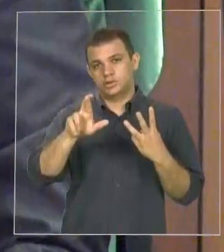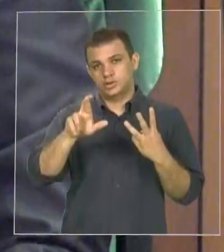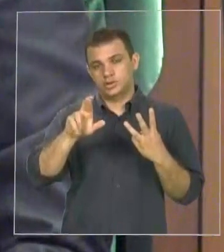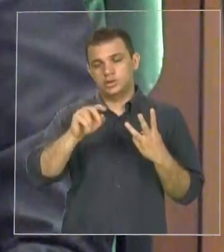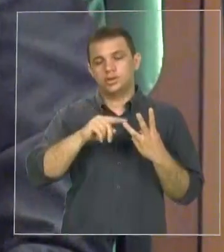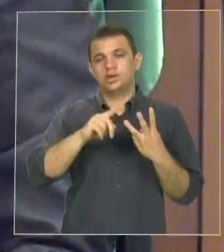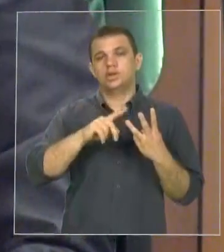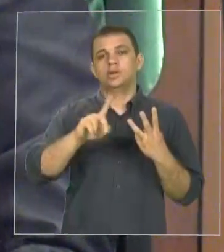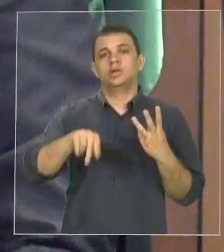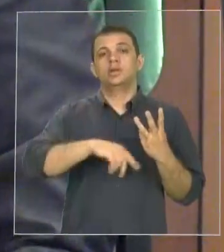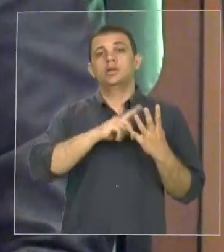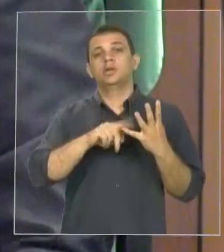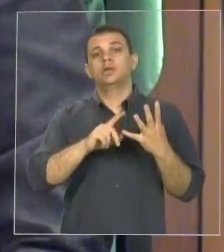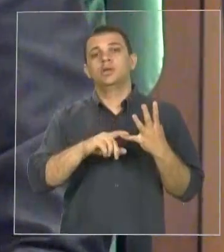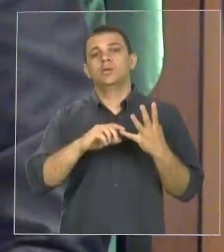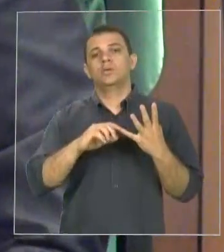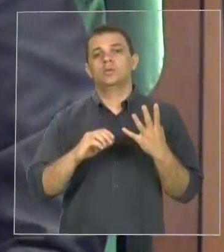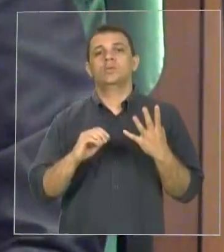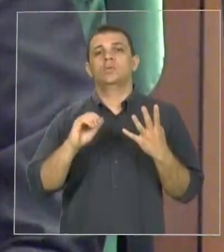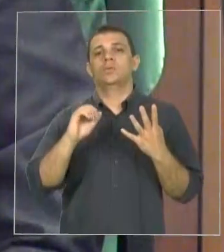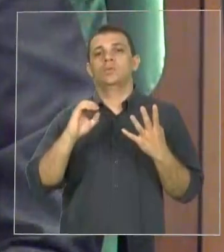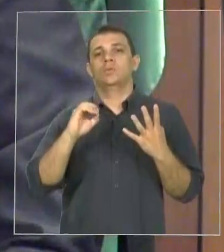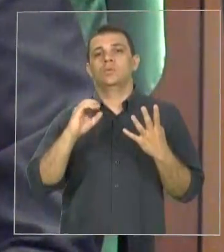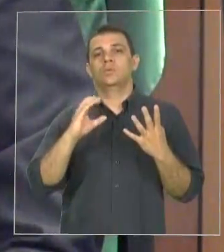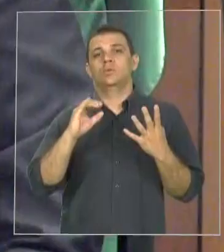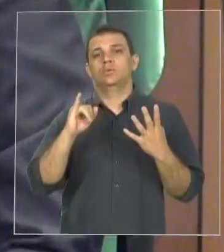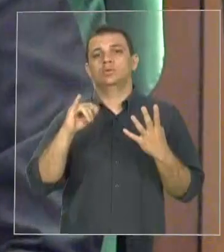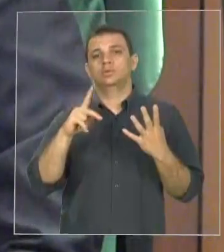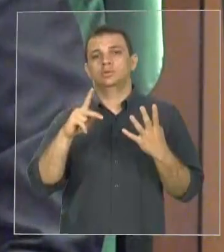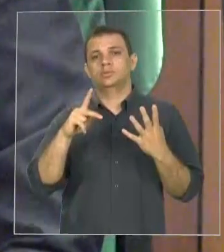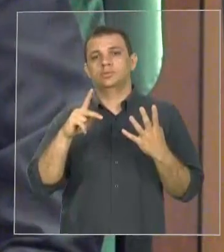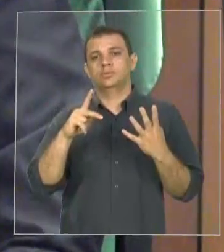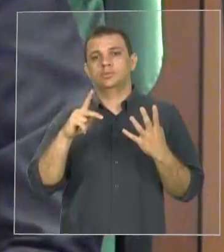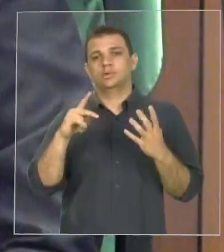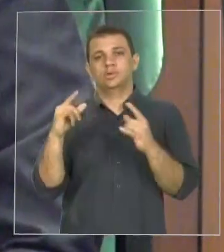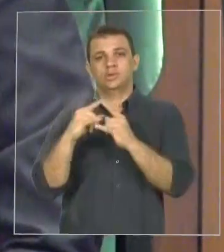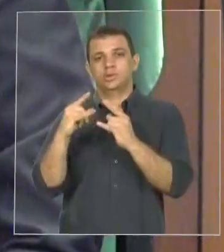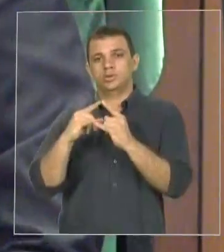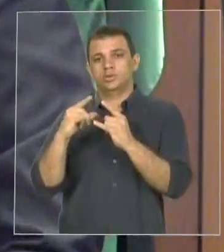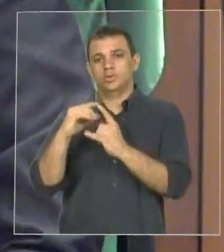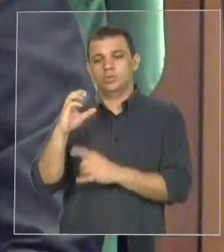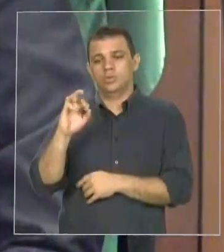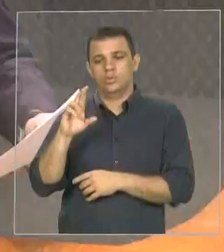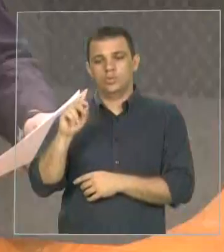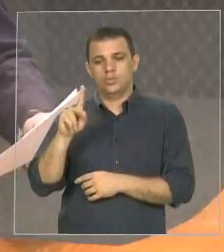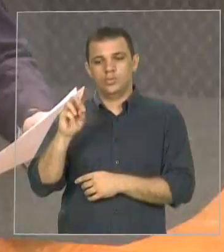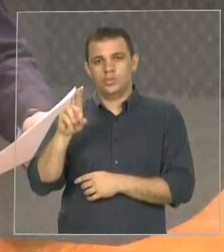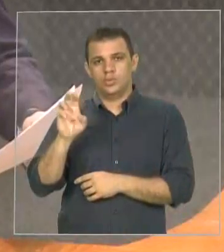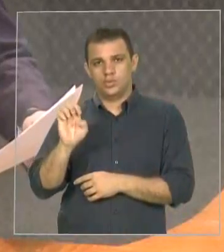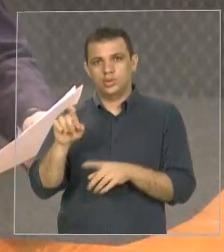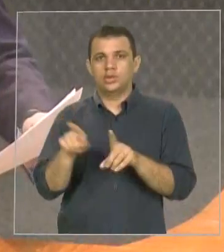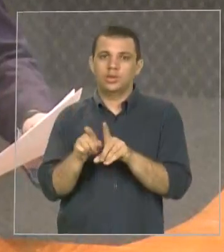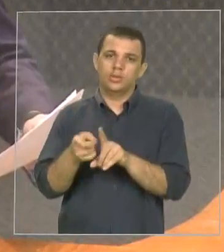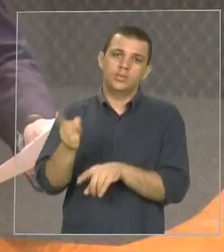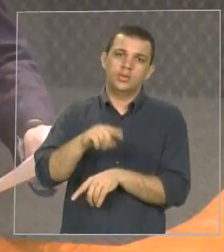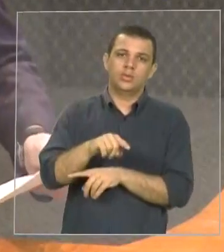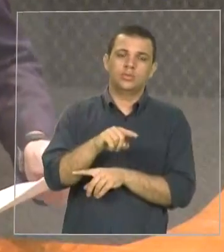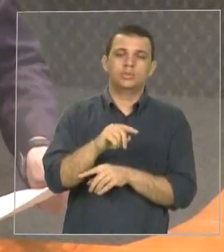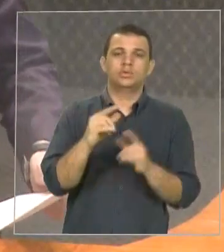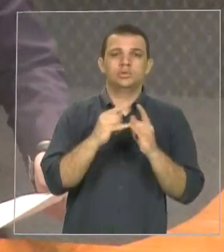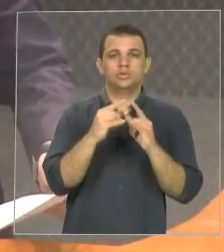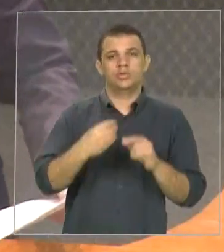e as OCIPs, Instituto Corpore para Desenvolvimento e Qualidade de Vida e Instituto Vida